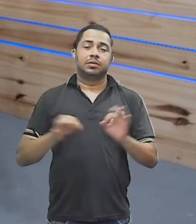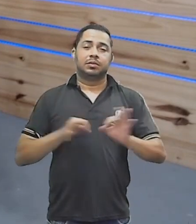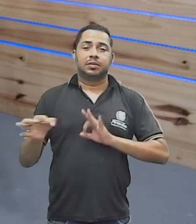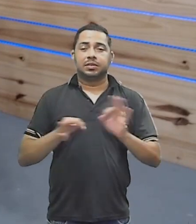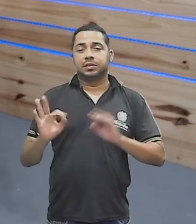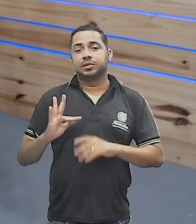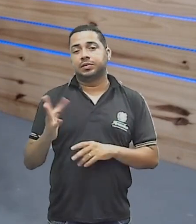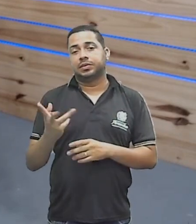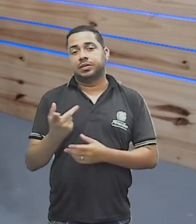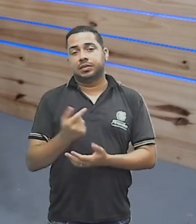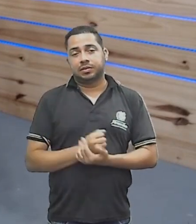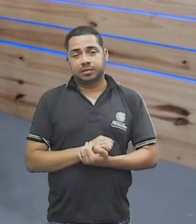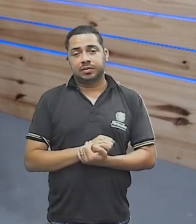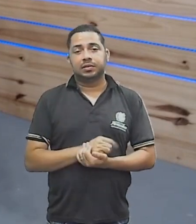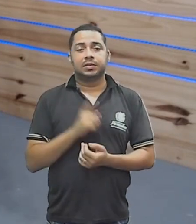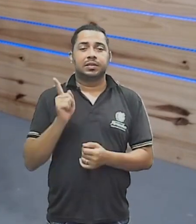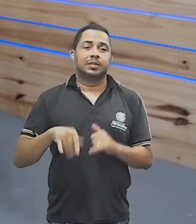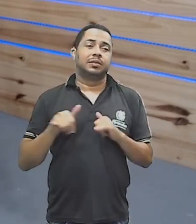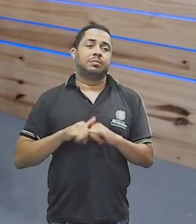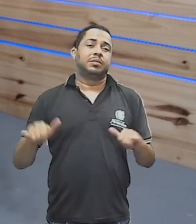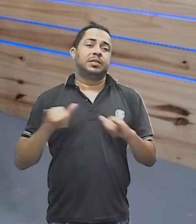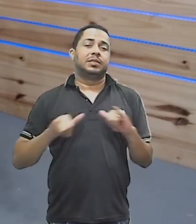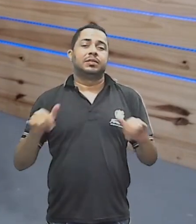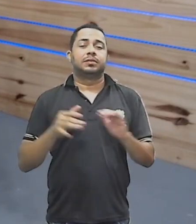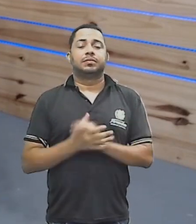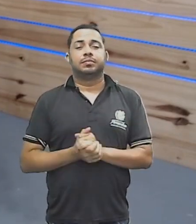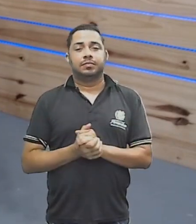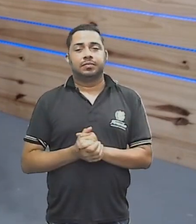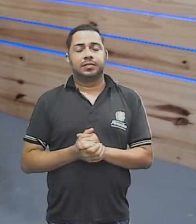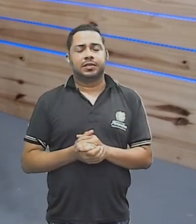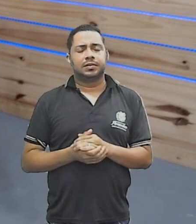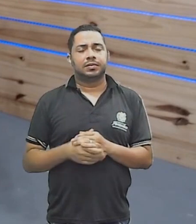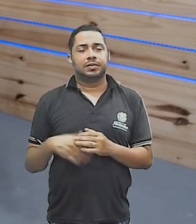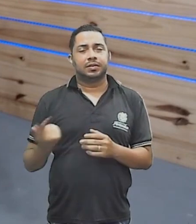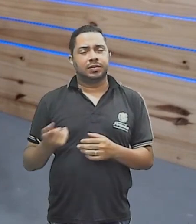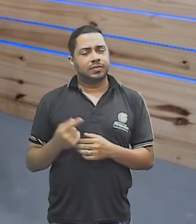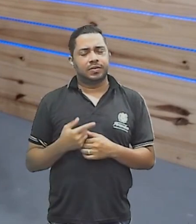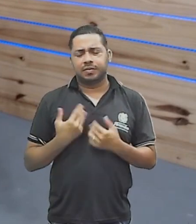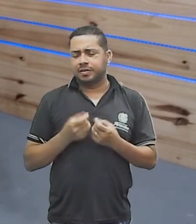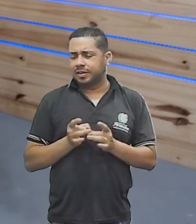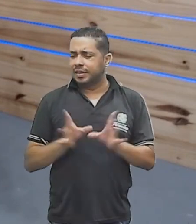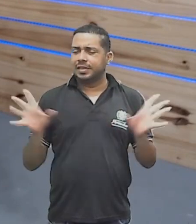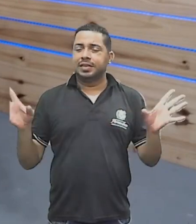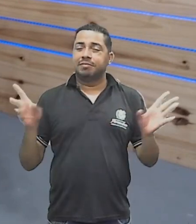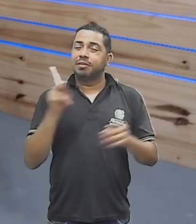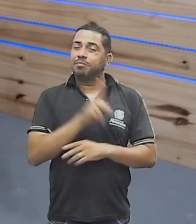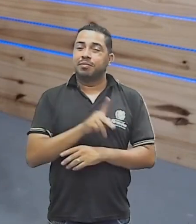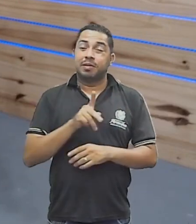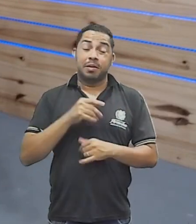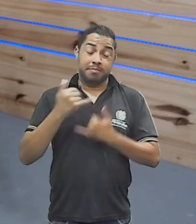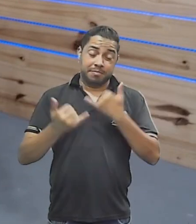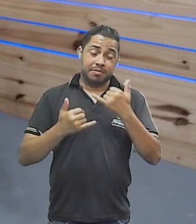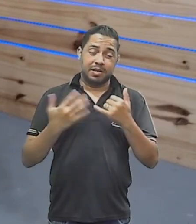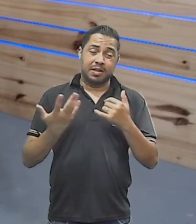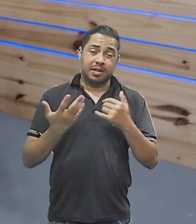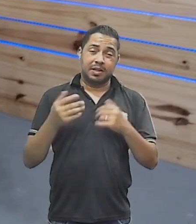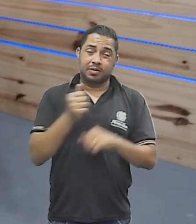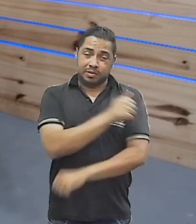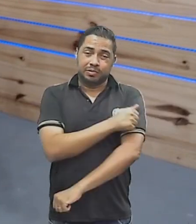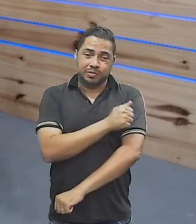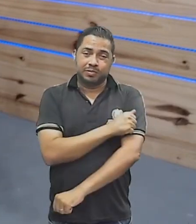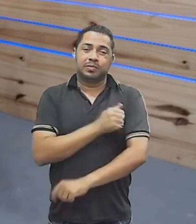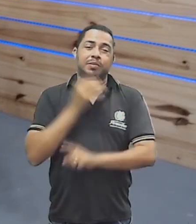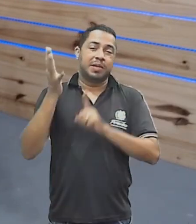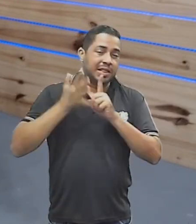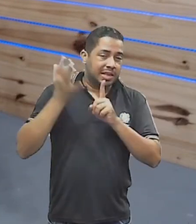em geral, que é o marketing, tá certo? Fique à vontade, a palestra é sua, os alunos são seus, tá certo? Ali